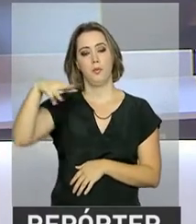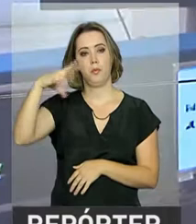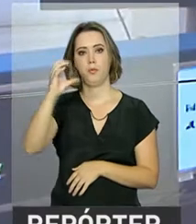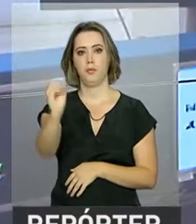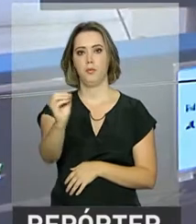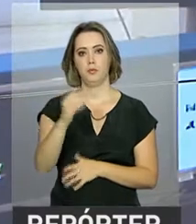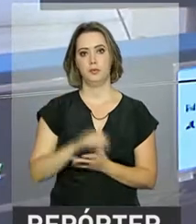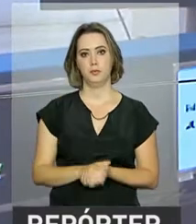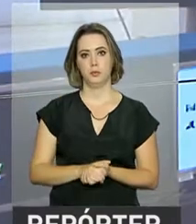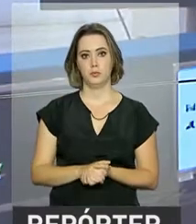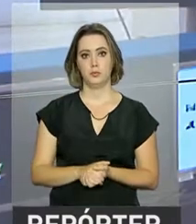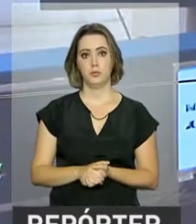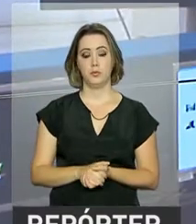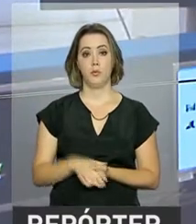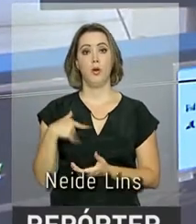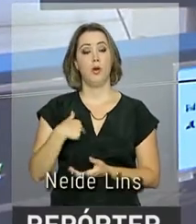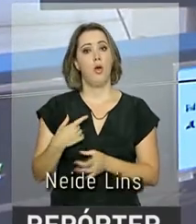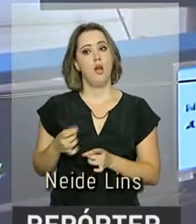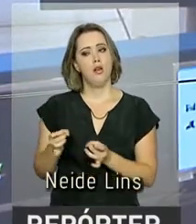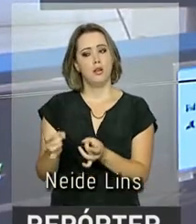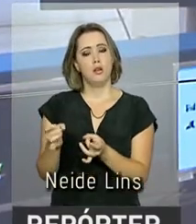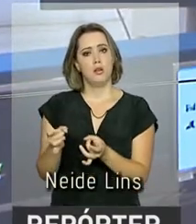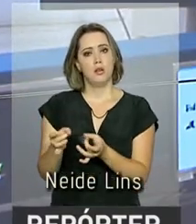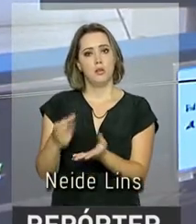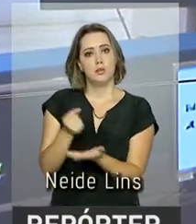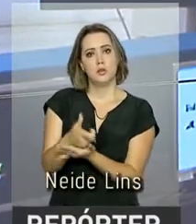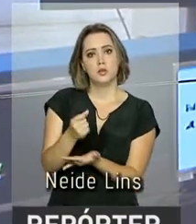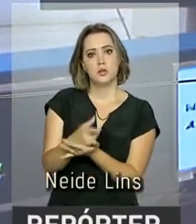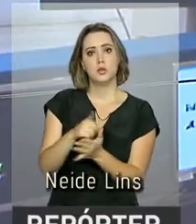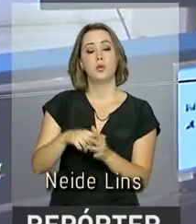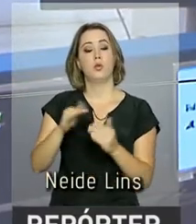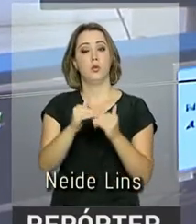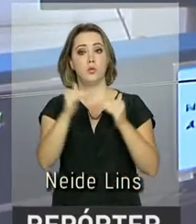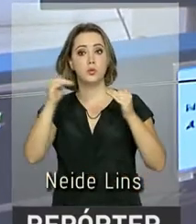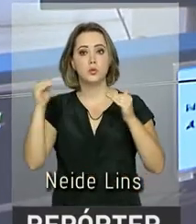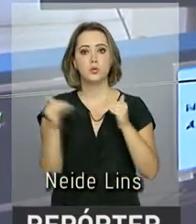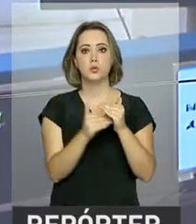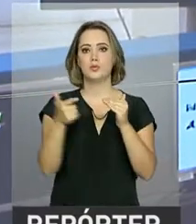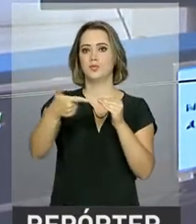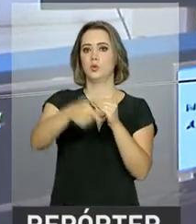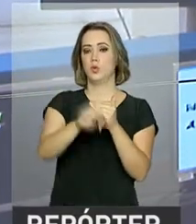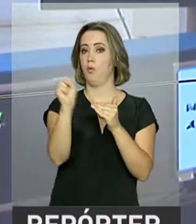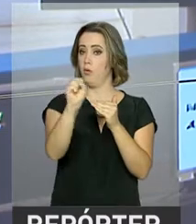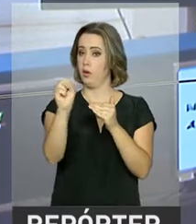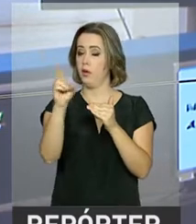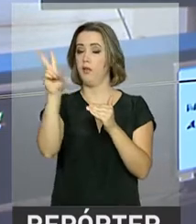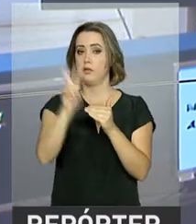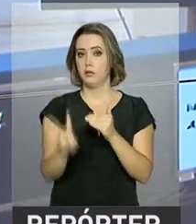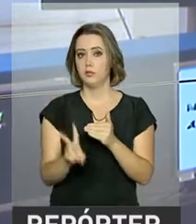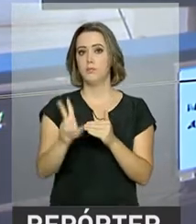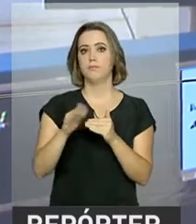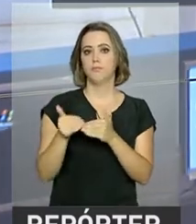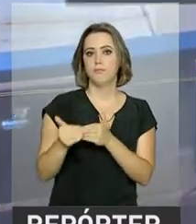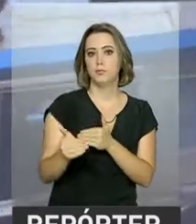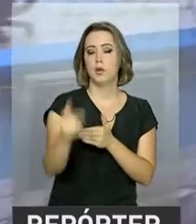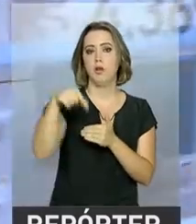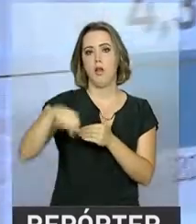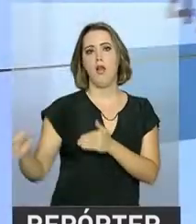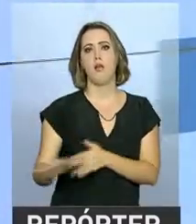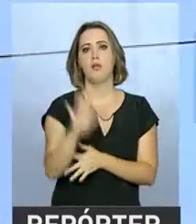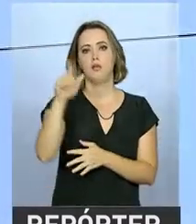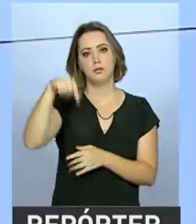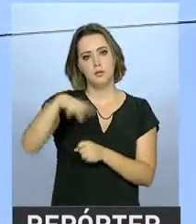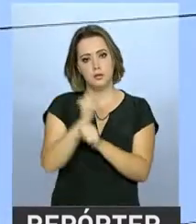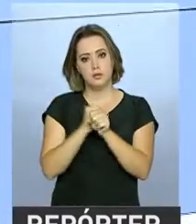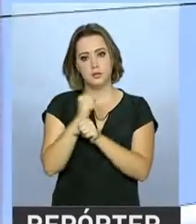março. O mercado financeiro reduziu pela 8ª vez seguida a previsão para a inflação no final deste ano. Vamos ver o número